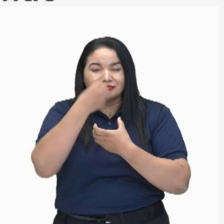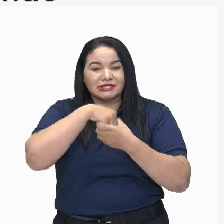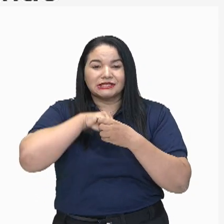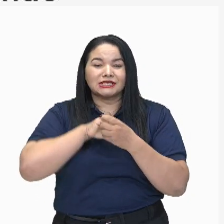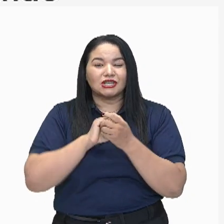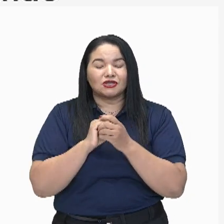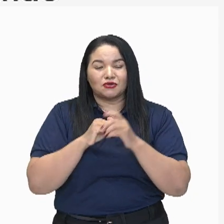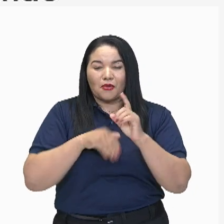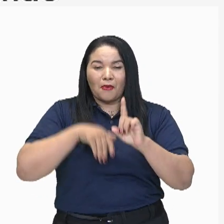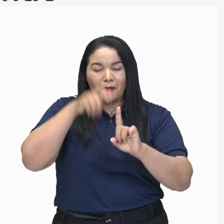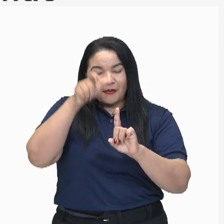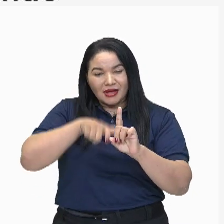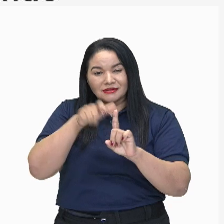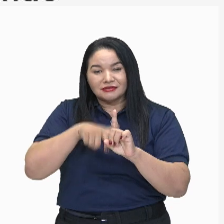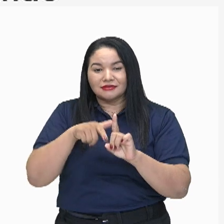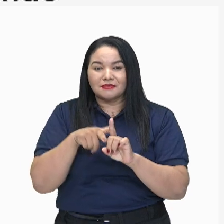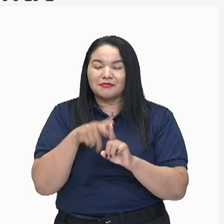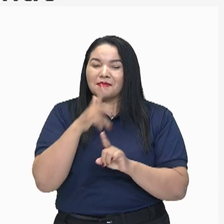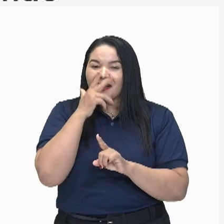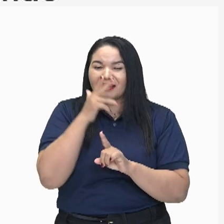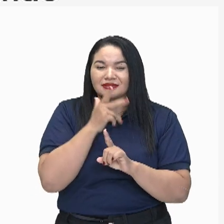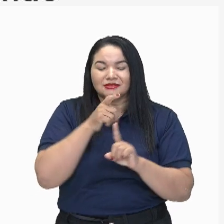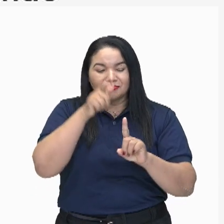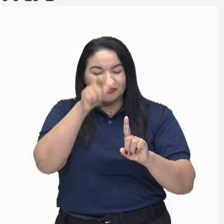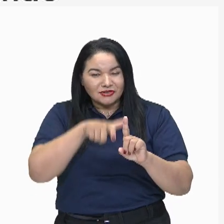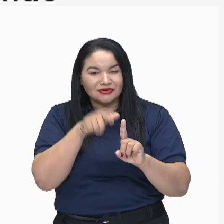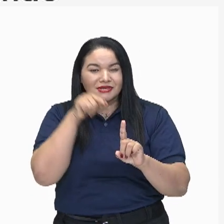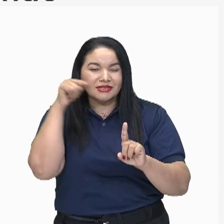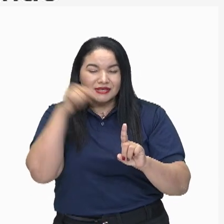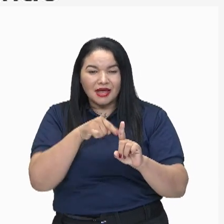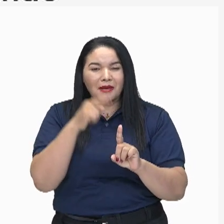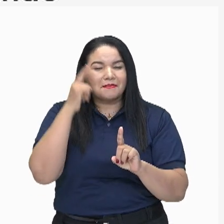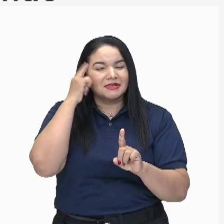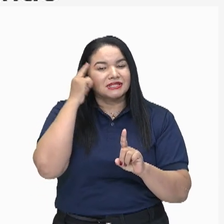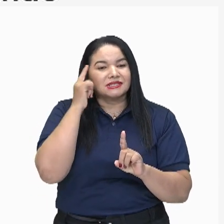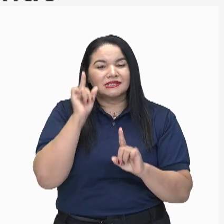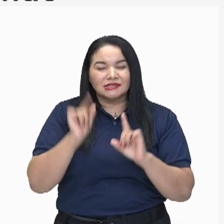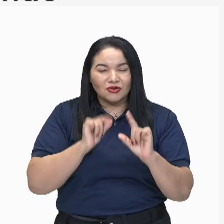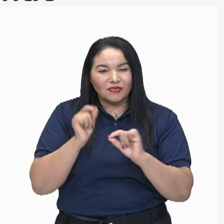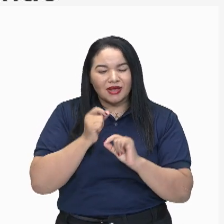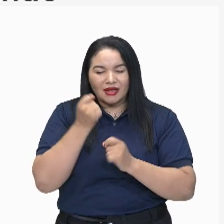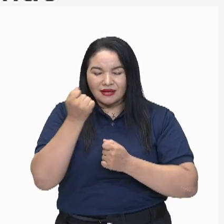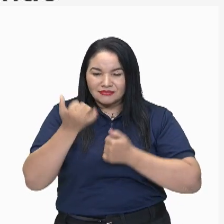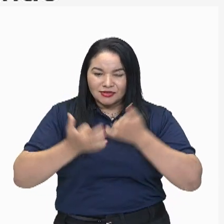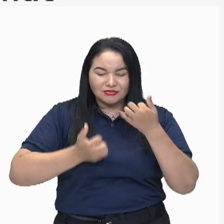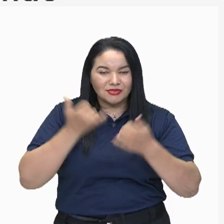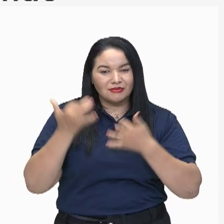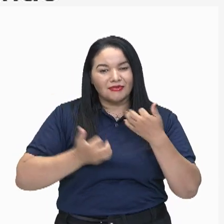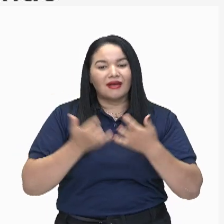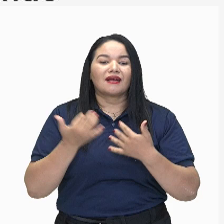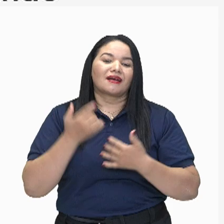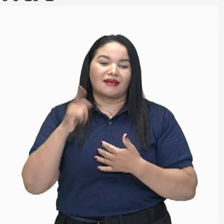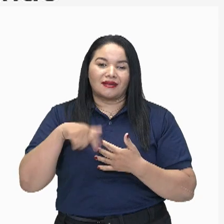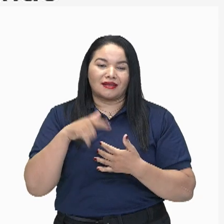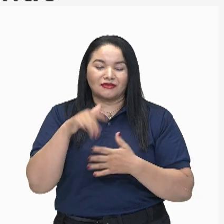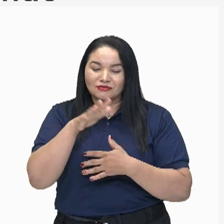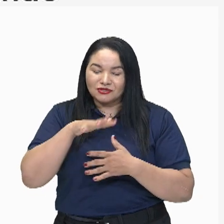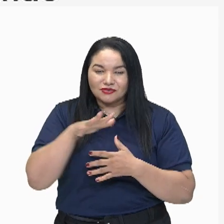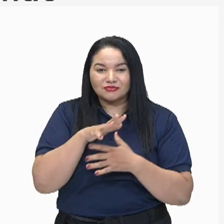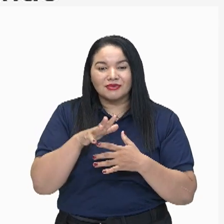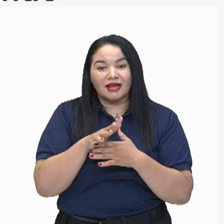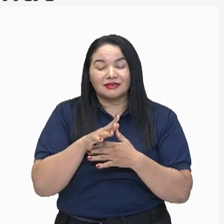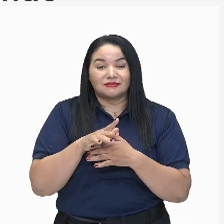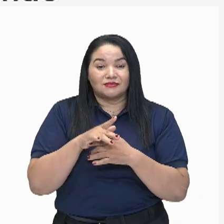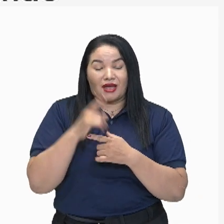se nós tivéssemos ali a descrição do que um personagem está pensando e no espaço construído real